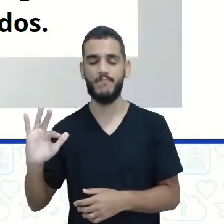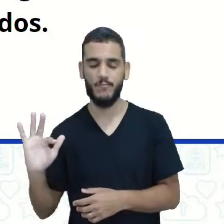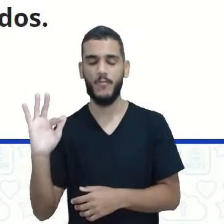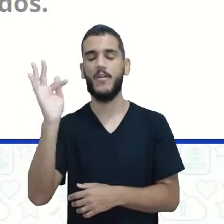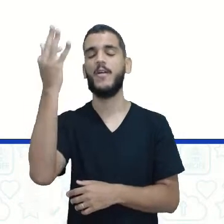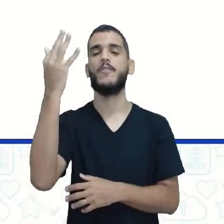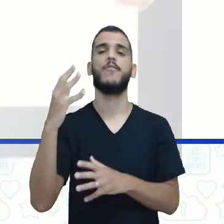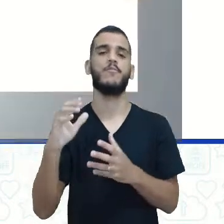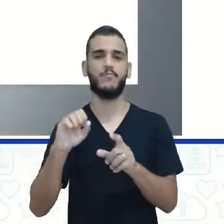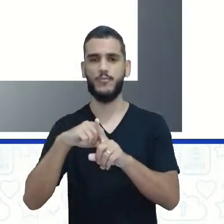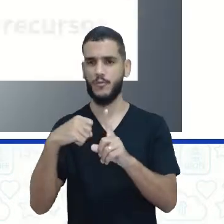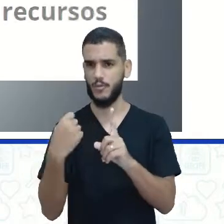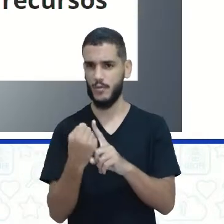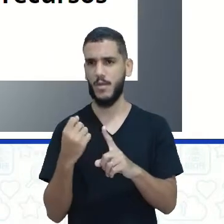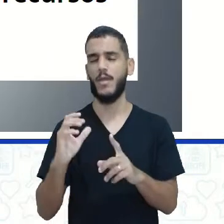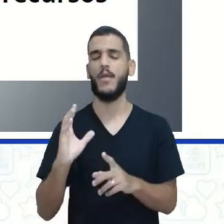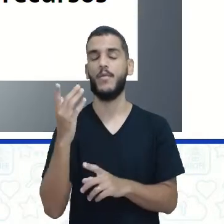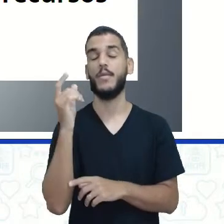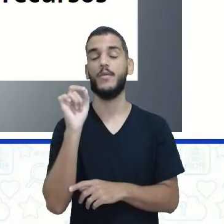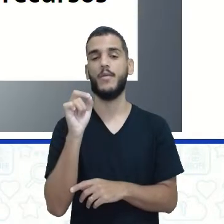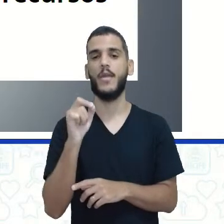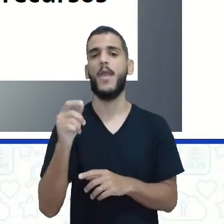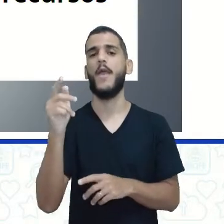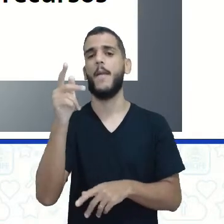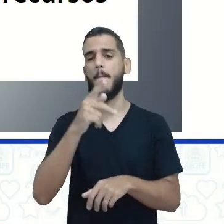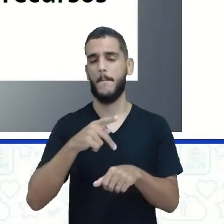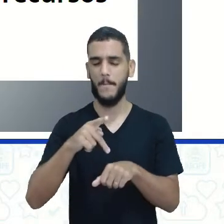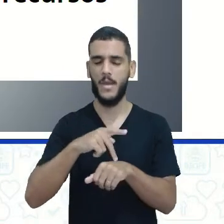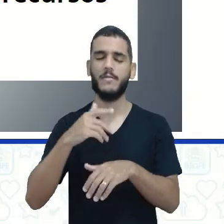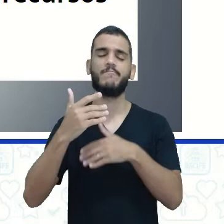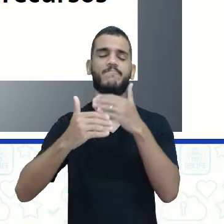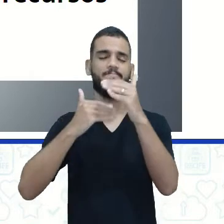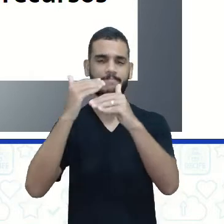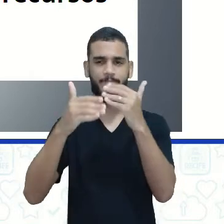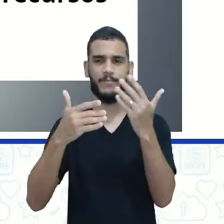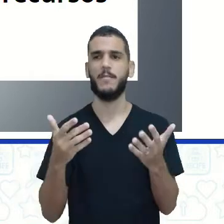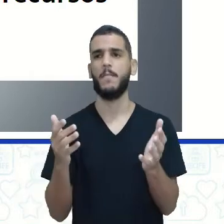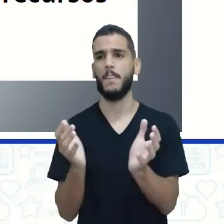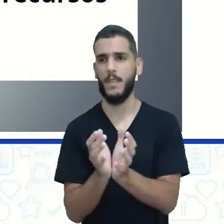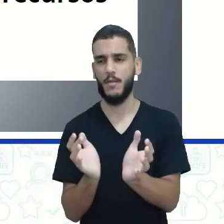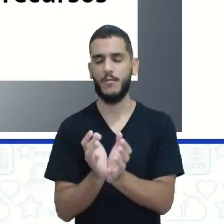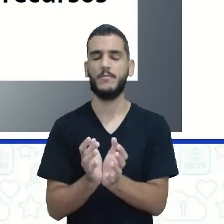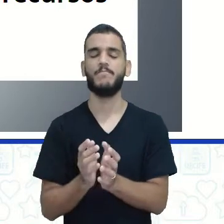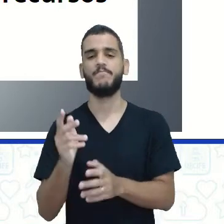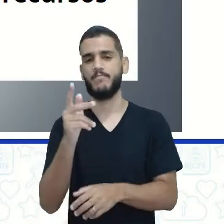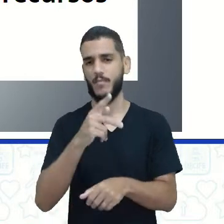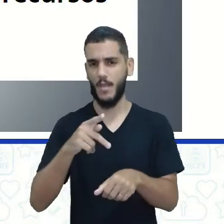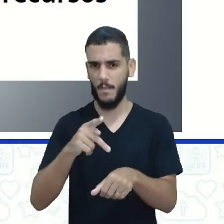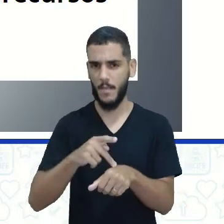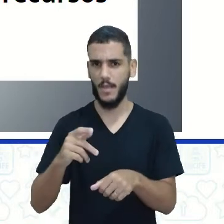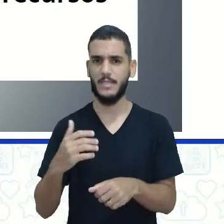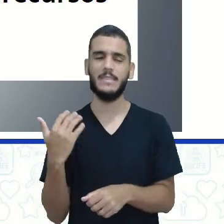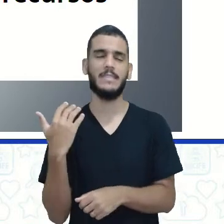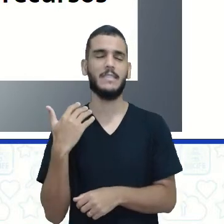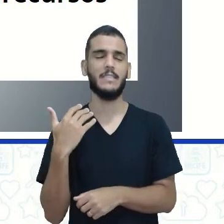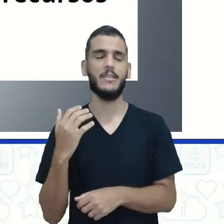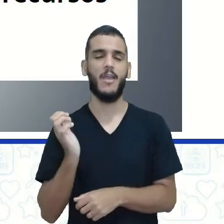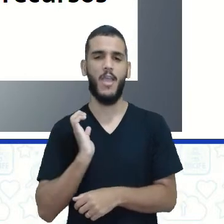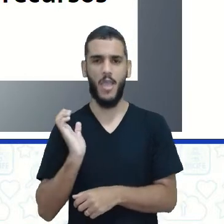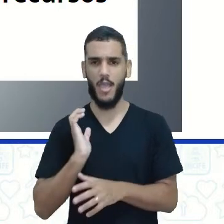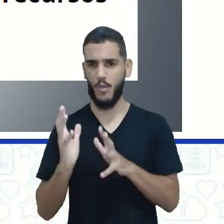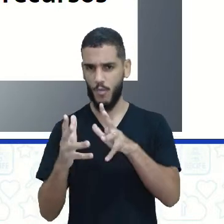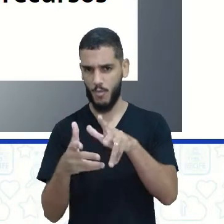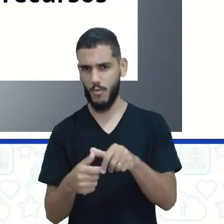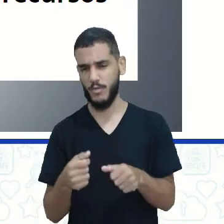também os países desenvolvidos. Né? Então, grupos de países mais ricos do mundo detêm juntos em torno de aproximadamente 25%